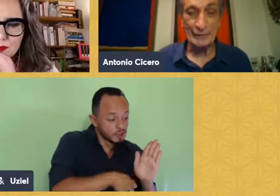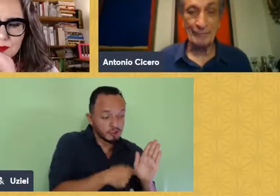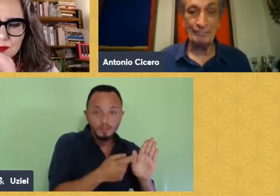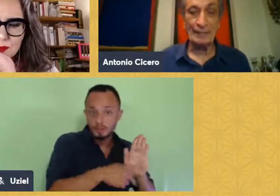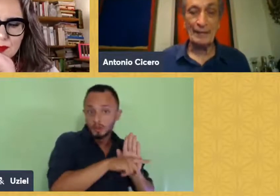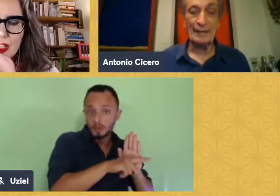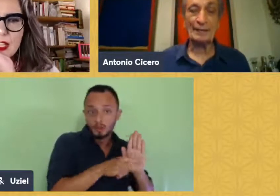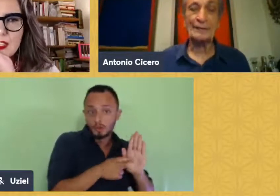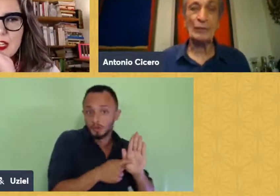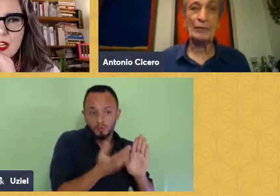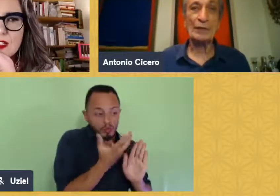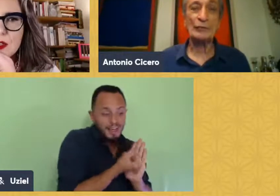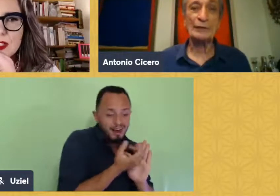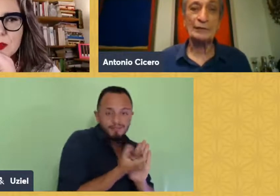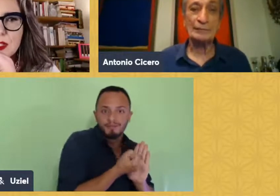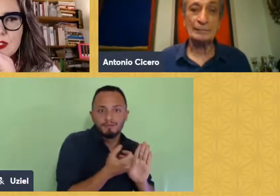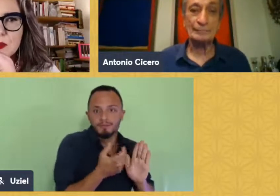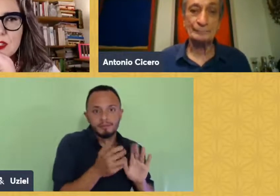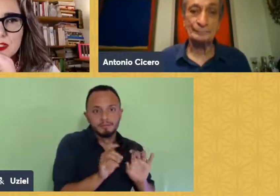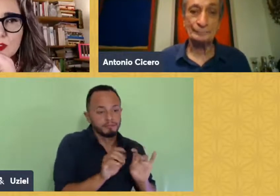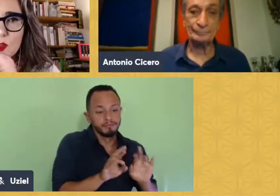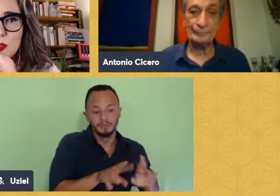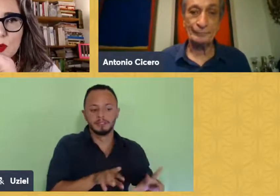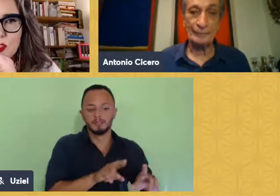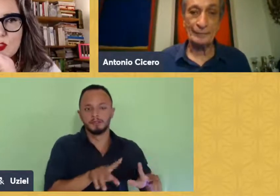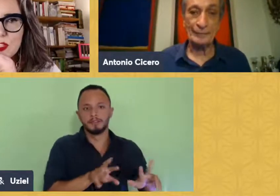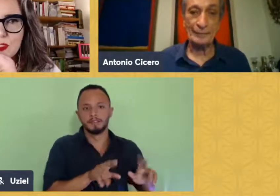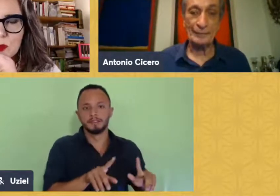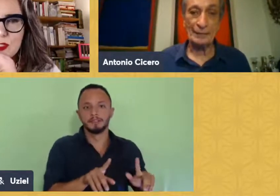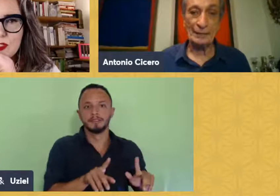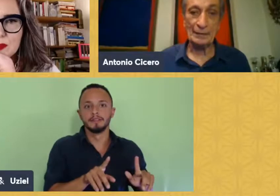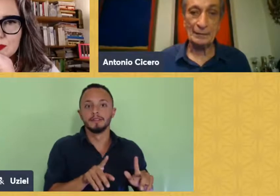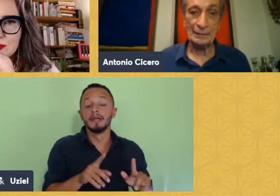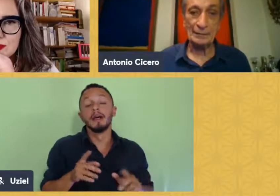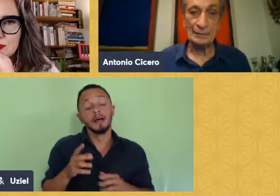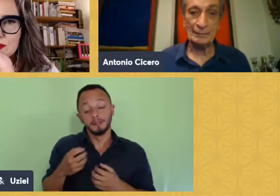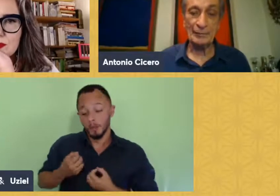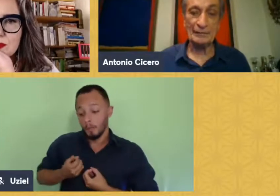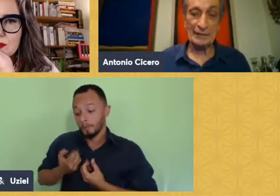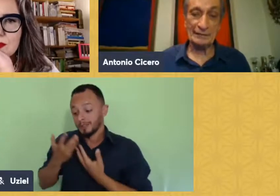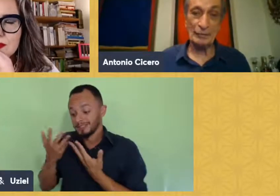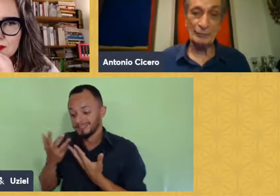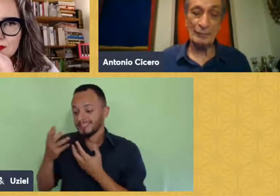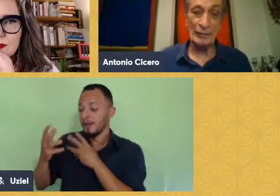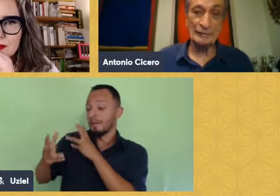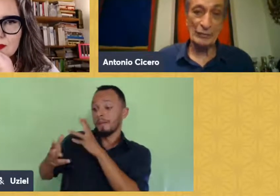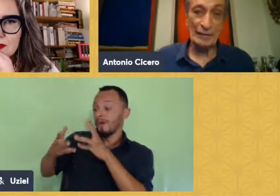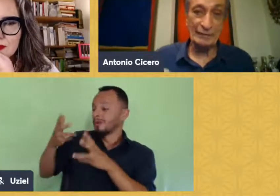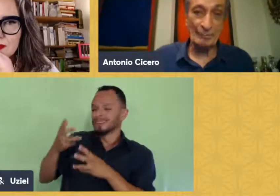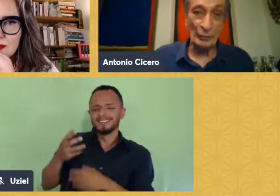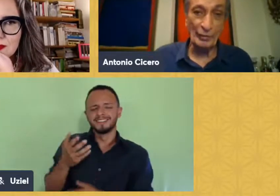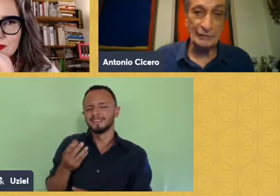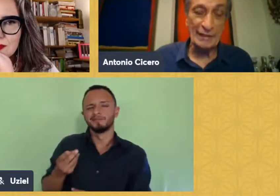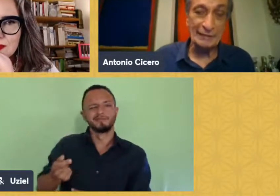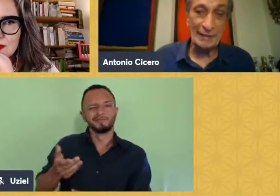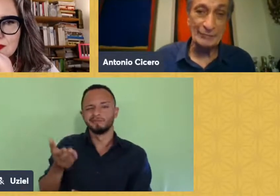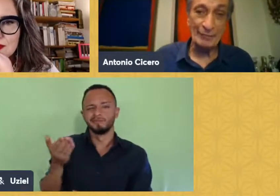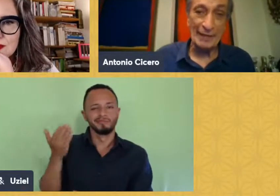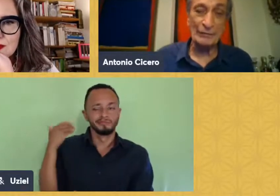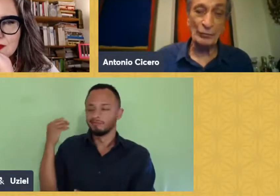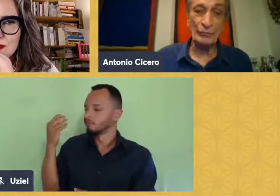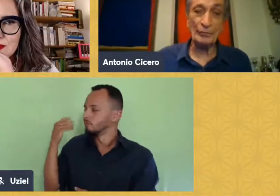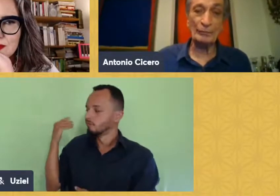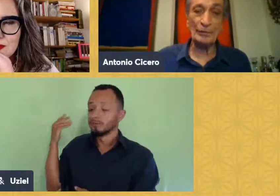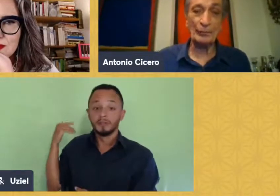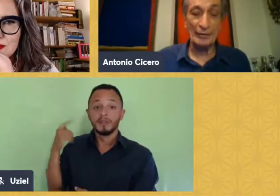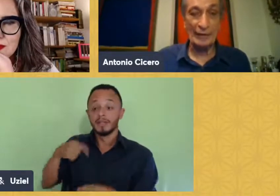isso, né? Então, quer dizer, a relação entre poesia e música está nos primórdios da poesia. Pois é, está nos primórdios. Agora, depois, na Idade